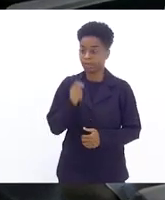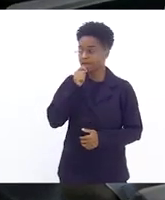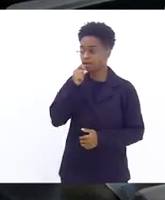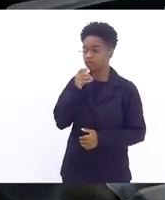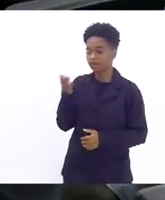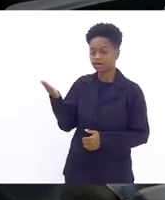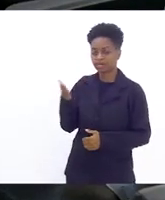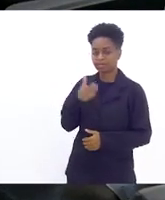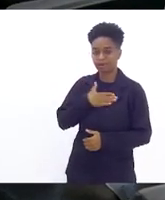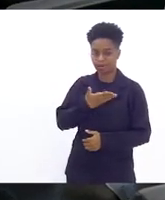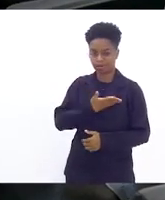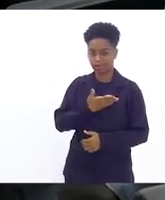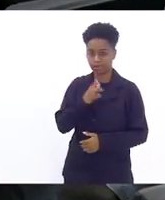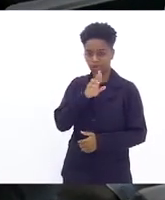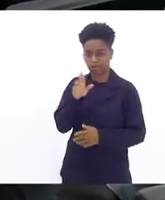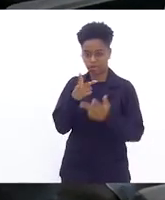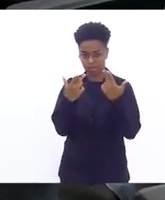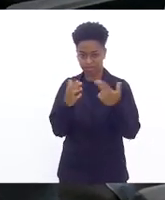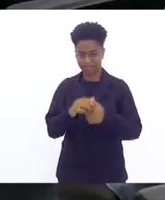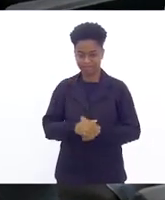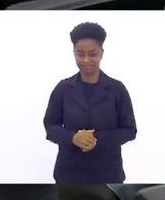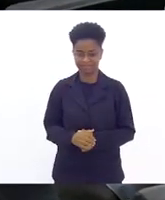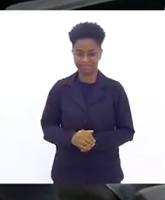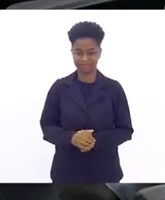xará isso